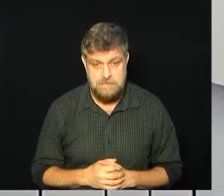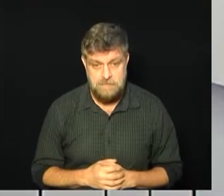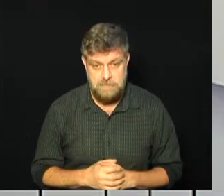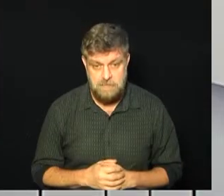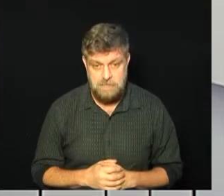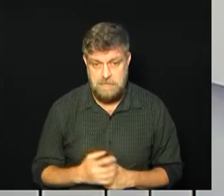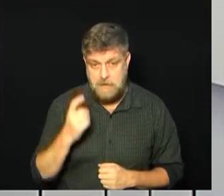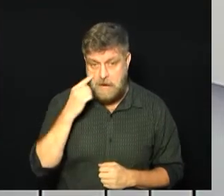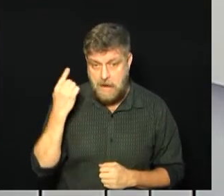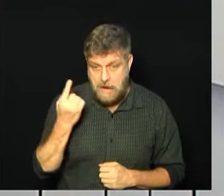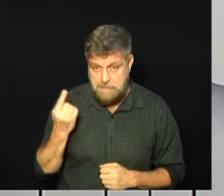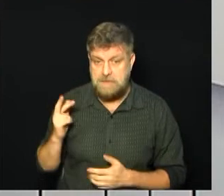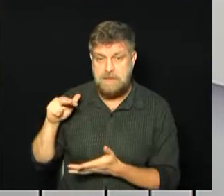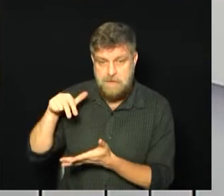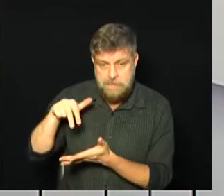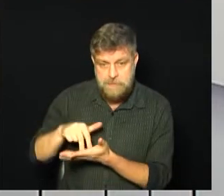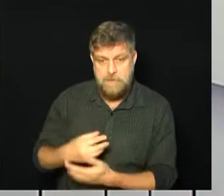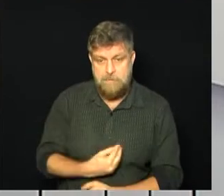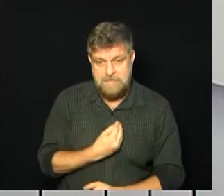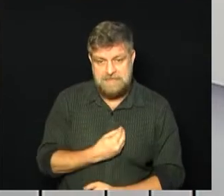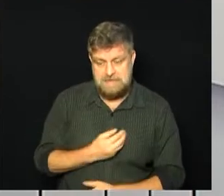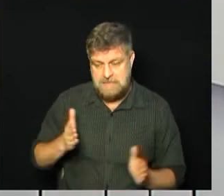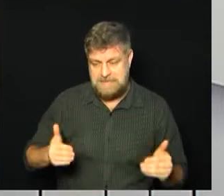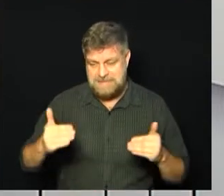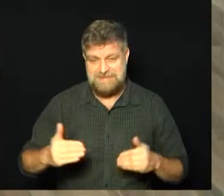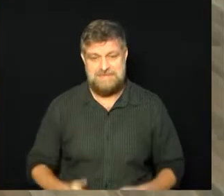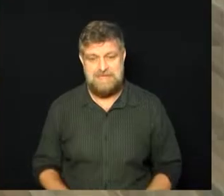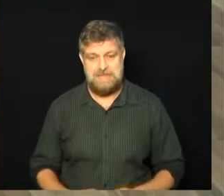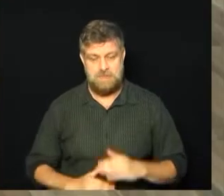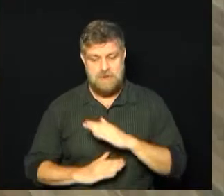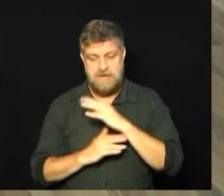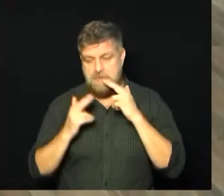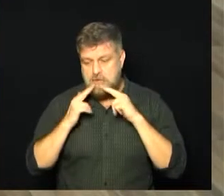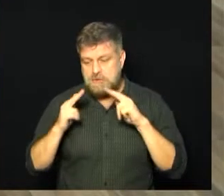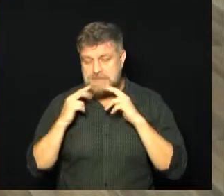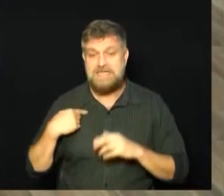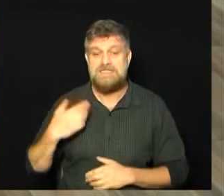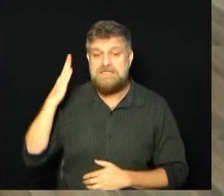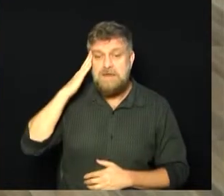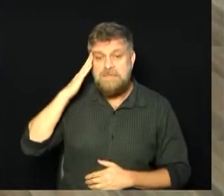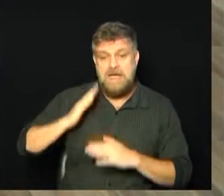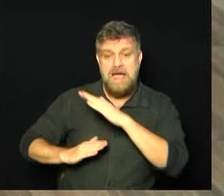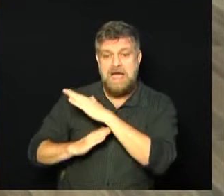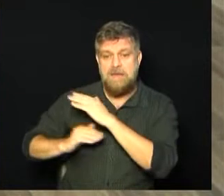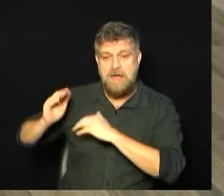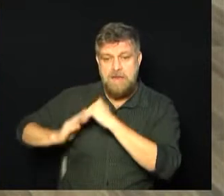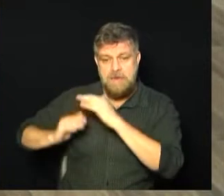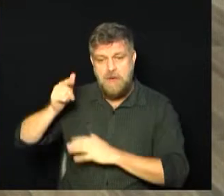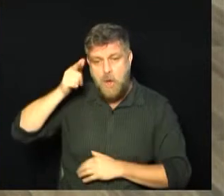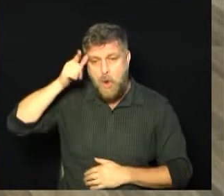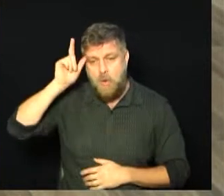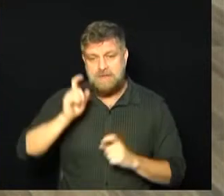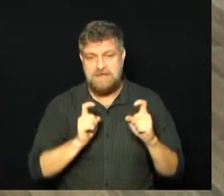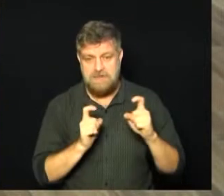A Mina já está de volta aqui no estúdio do Câmara Notícia para falar para a gente sobre as notícias do Legislativo. Ontem teve